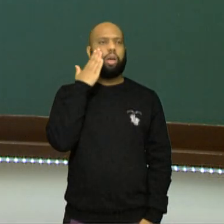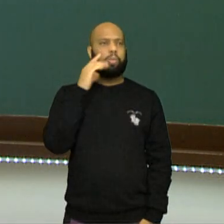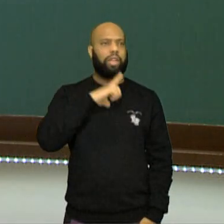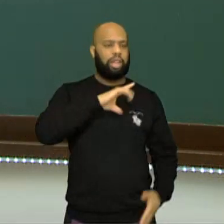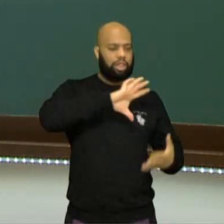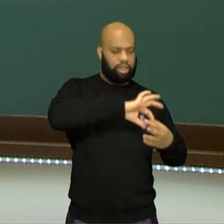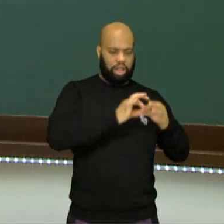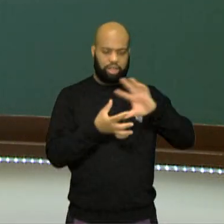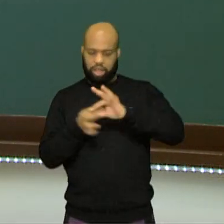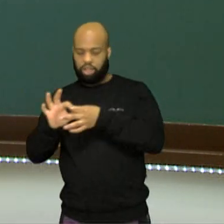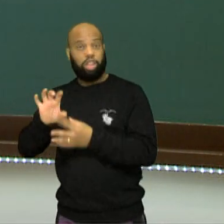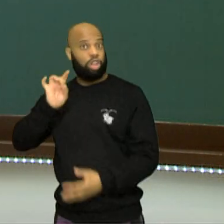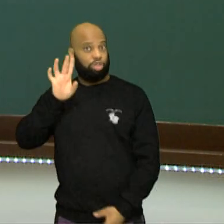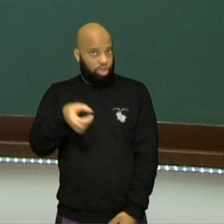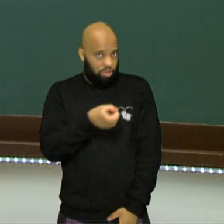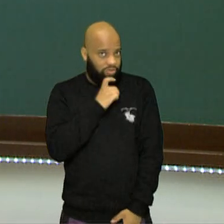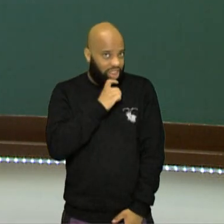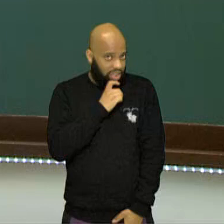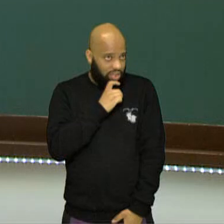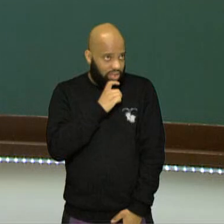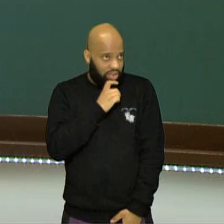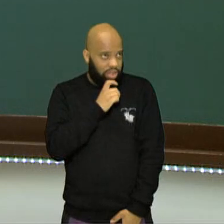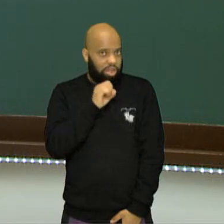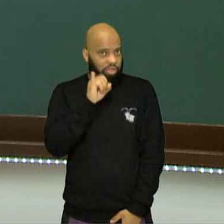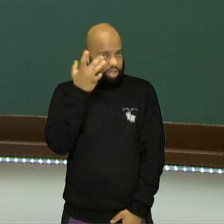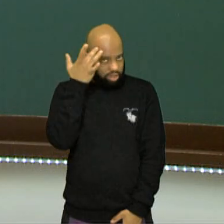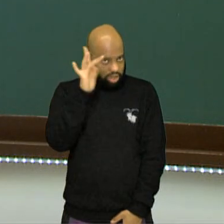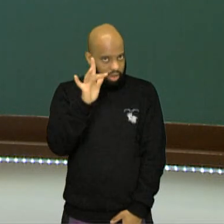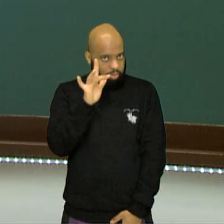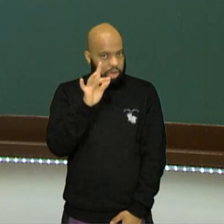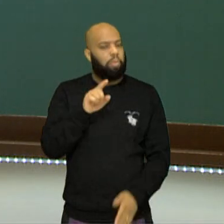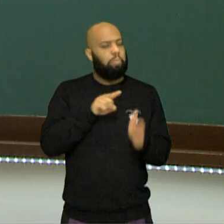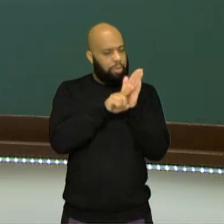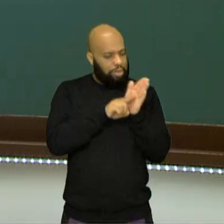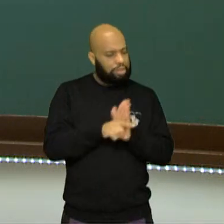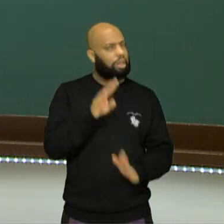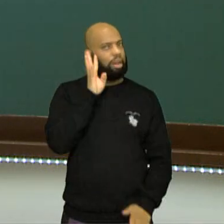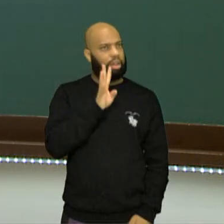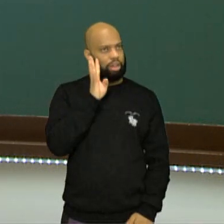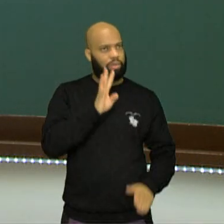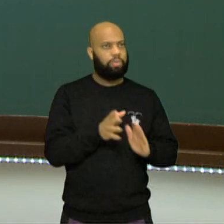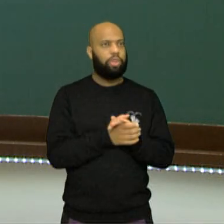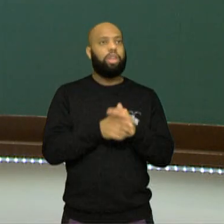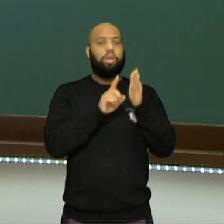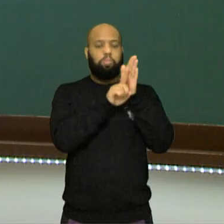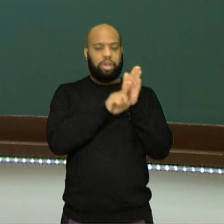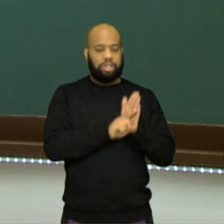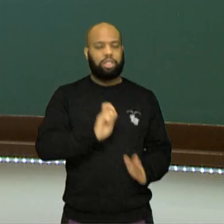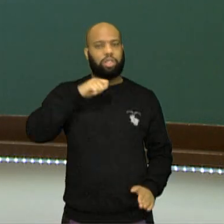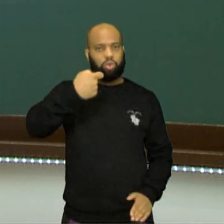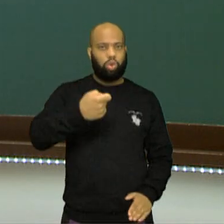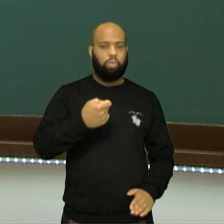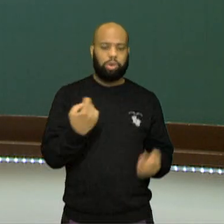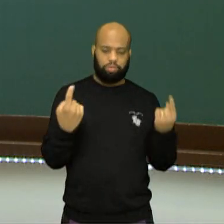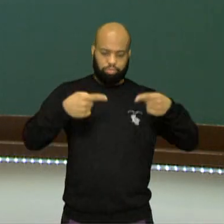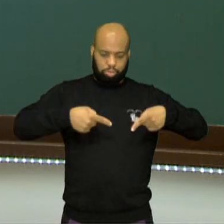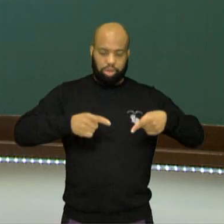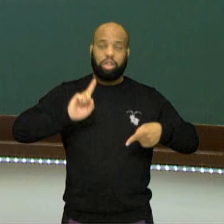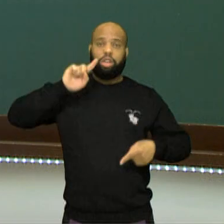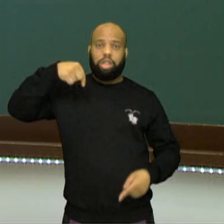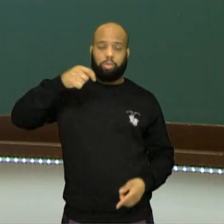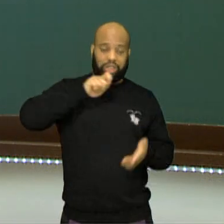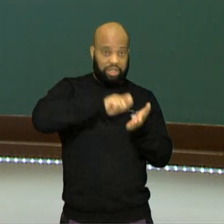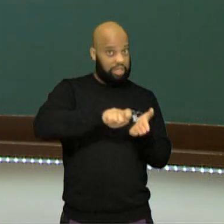Olimpíadas de Inverno? Gente, se você não sabia, pesquisa, que é muito legal. Pesquise a respeito dos jogos e em seguida escreva